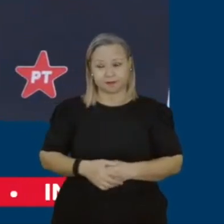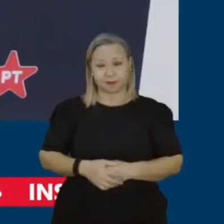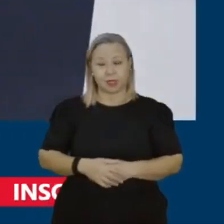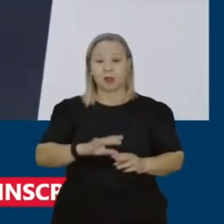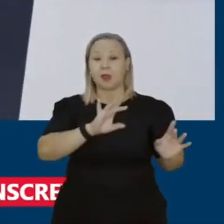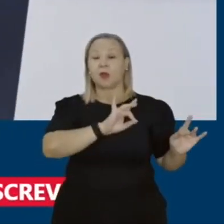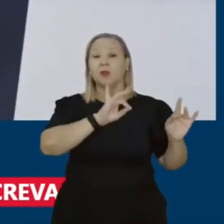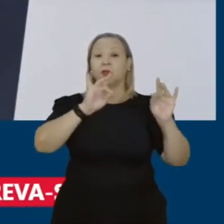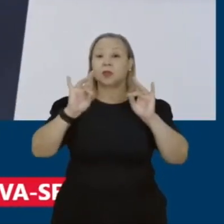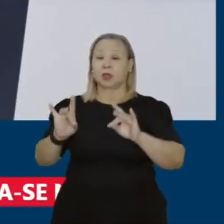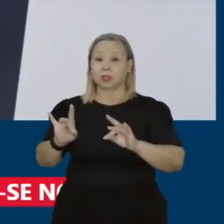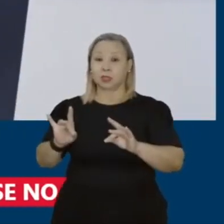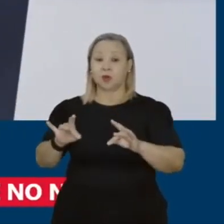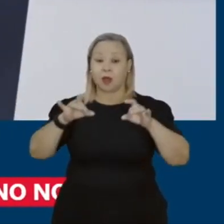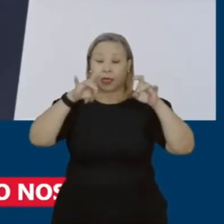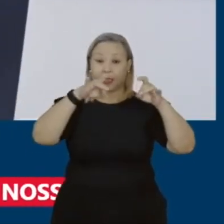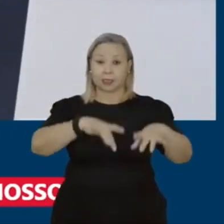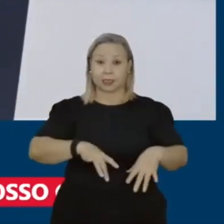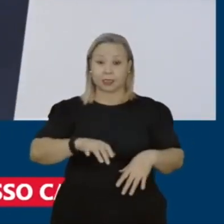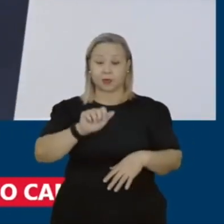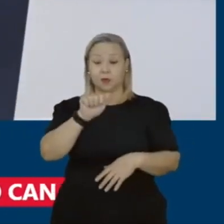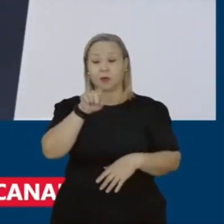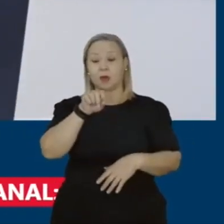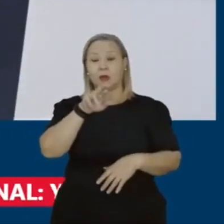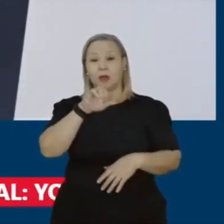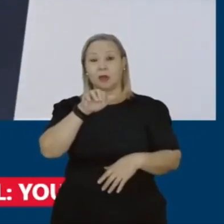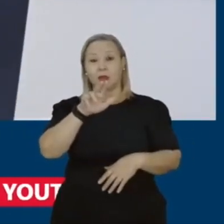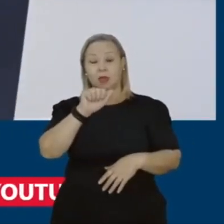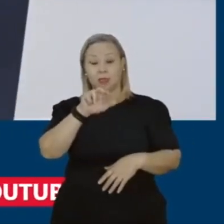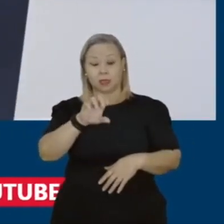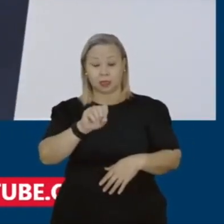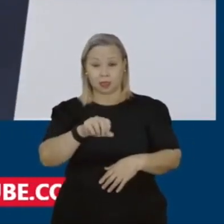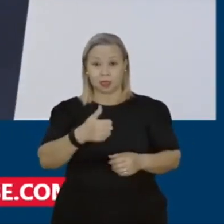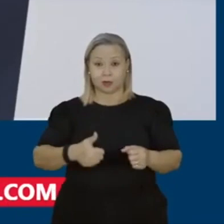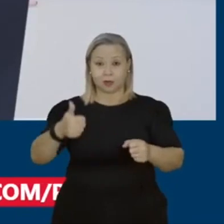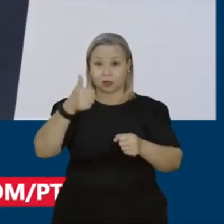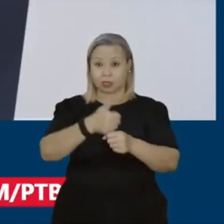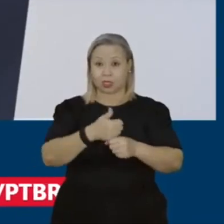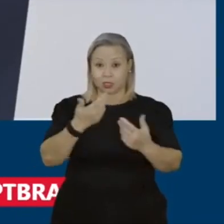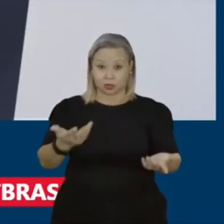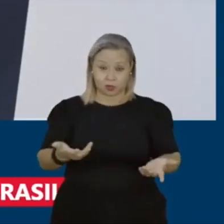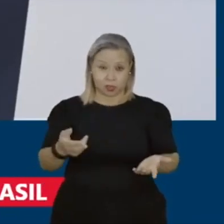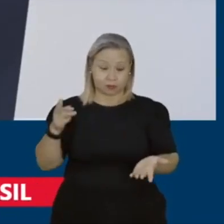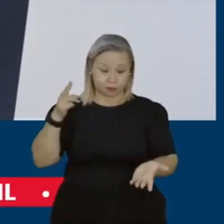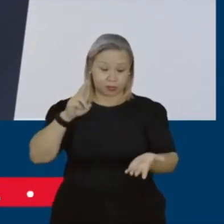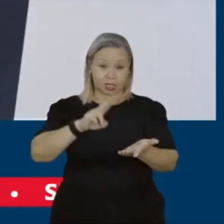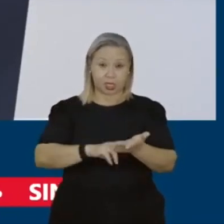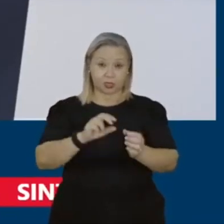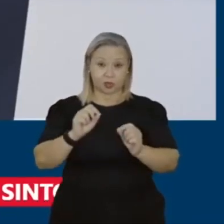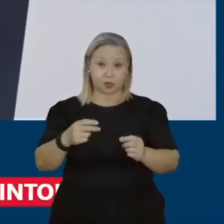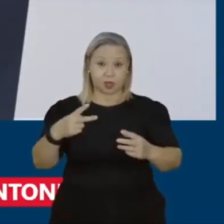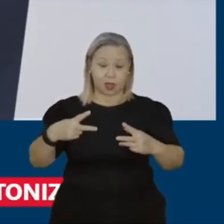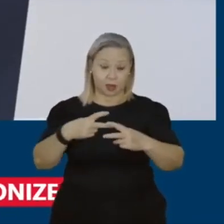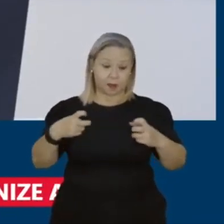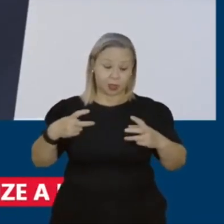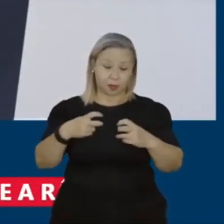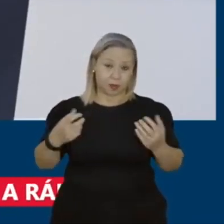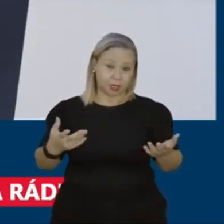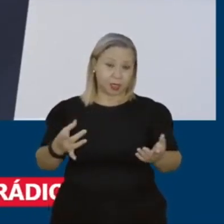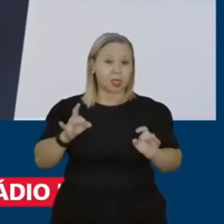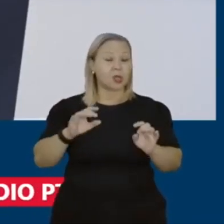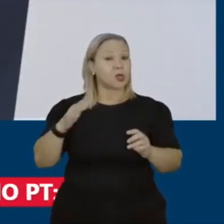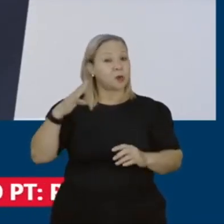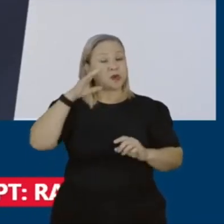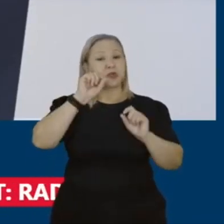de assumir a presidência da Petrobras. Mas só o fato do Bolsonaro, né, ter tentado colocar um lobista ligado às empresas